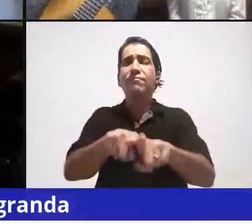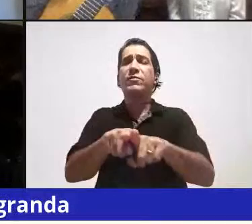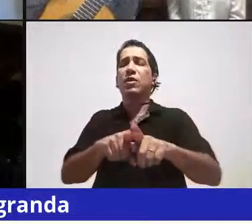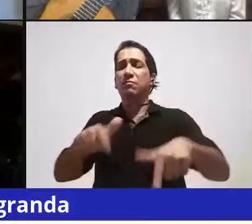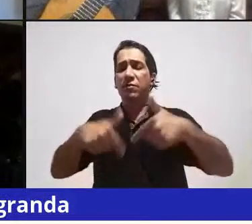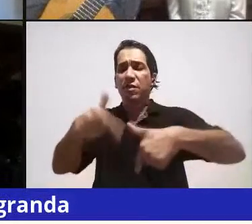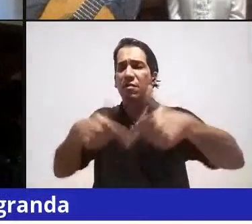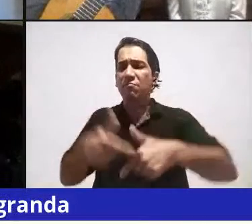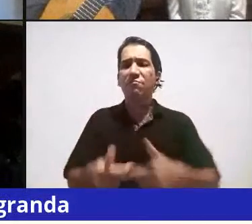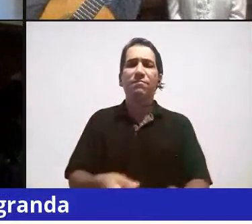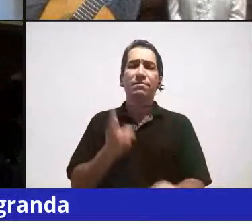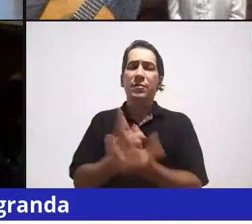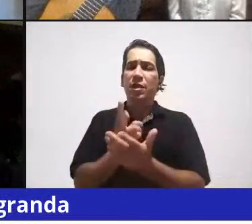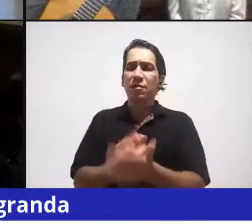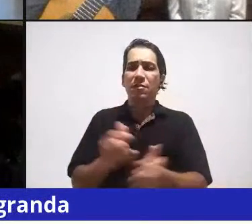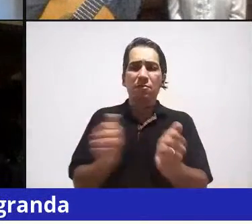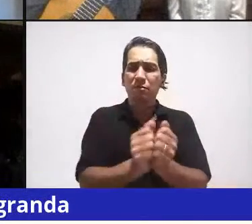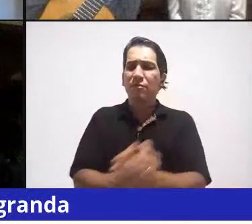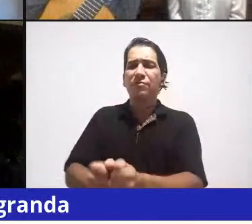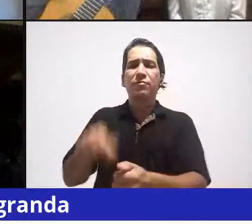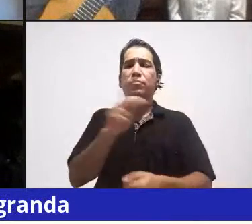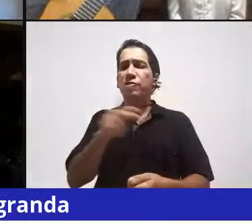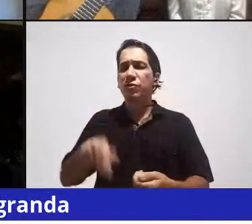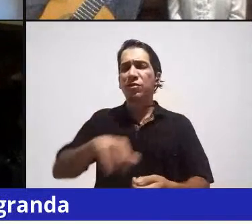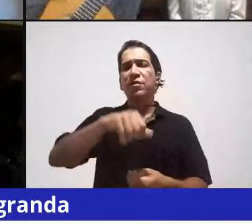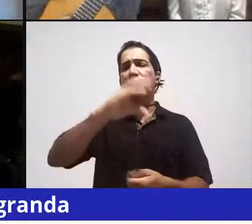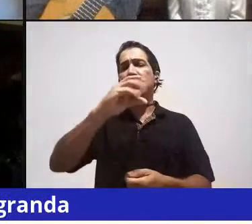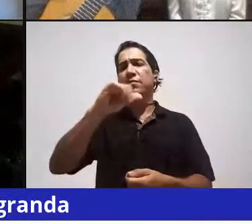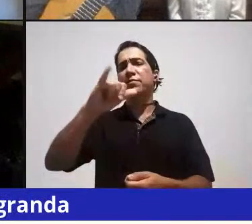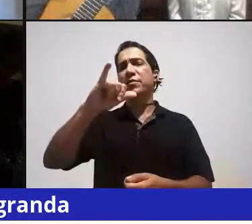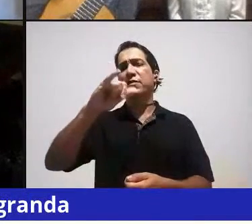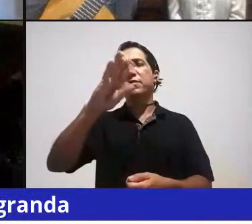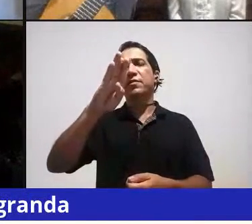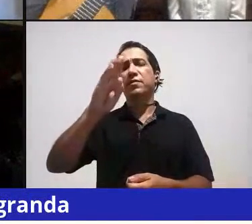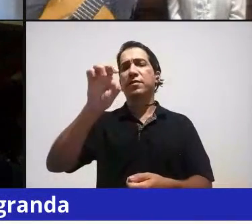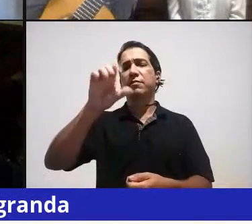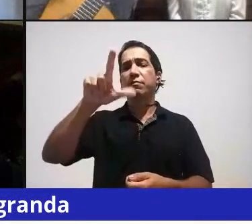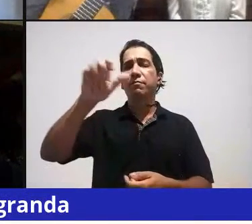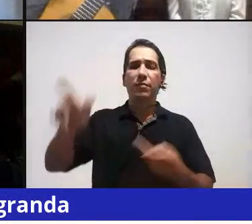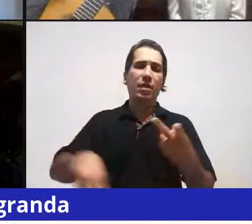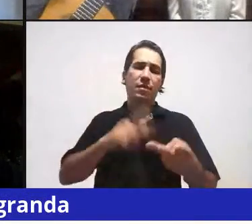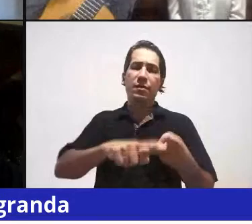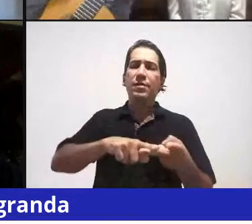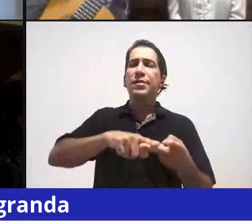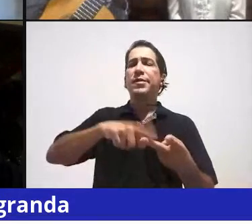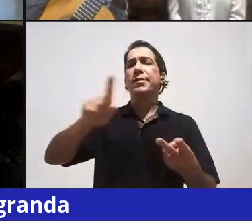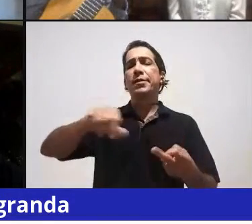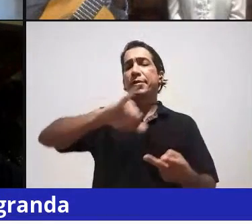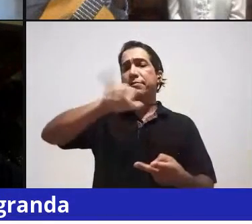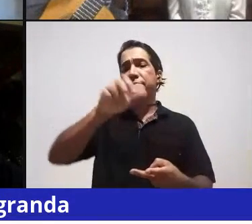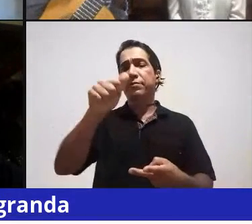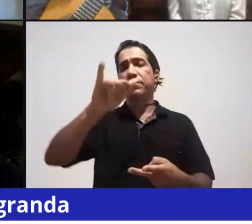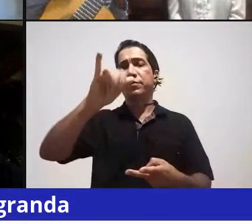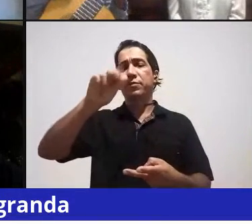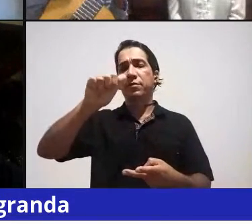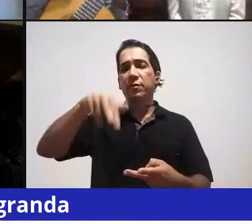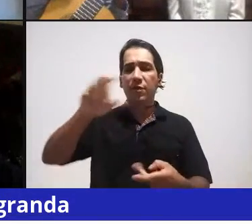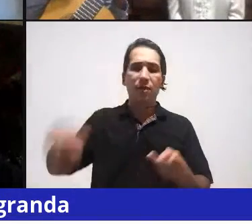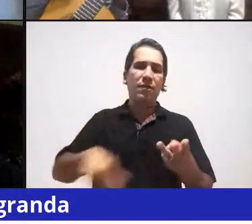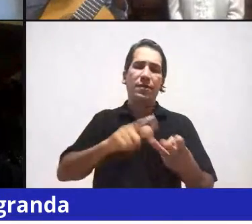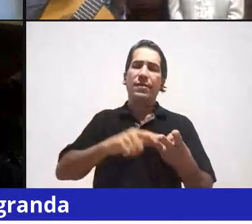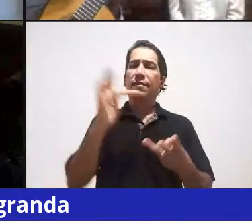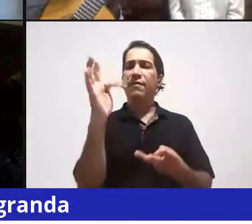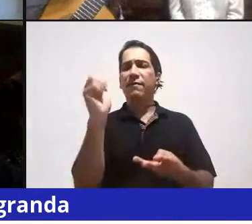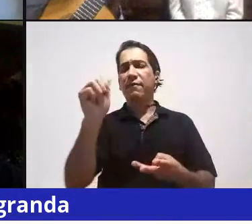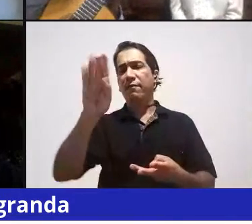dia, a professora Cibele, professora Jaiane, professor Marcelo, professor Wesley, Fábio, Yasmin,